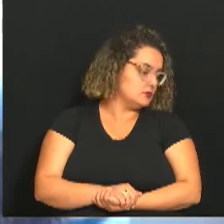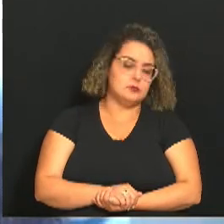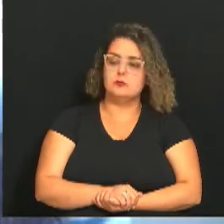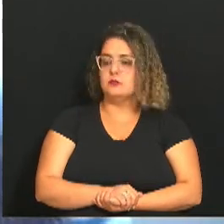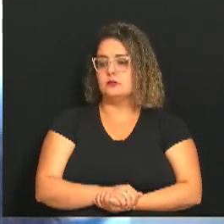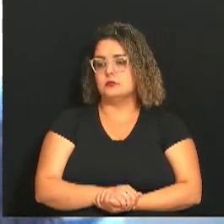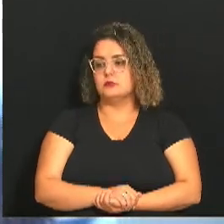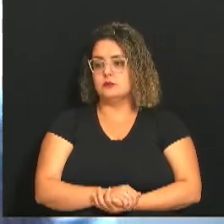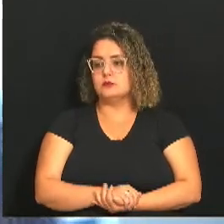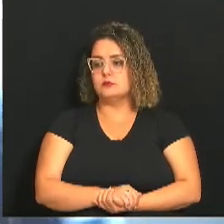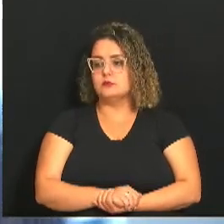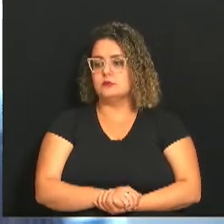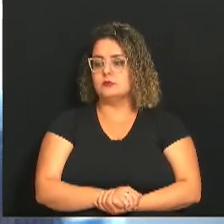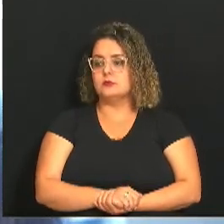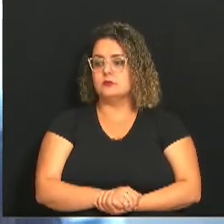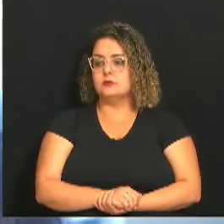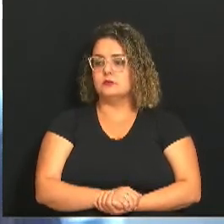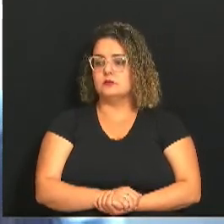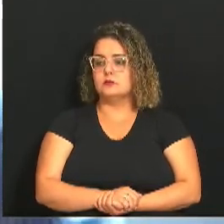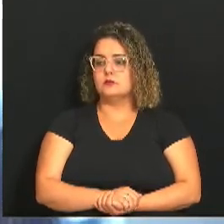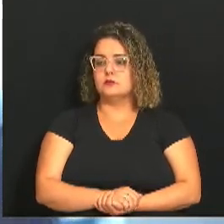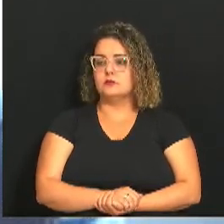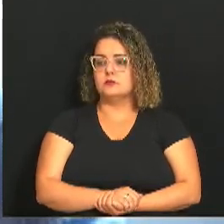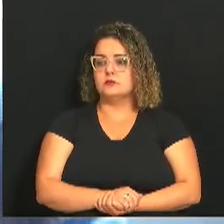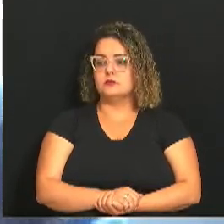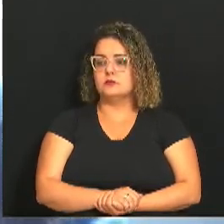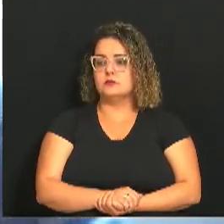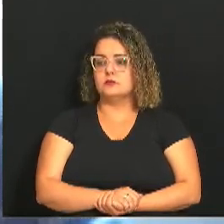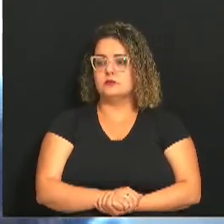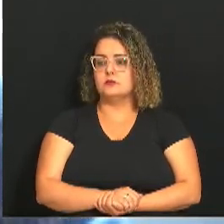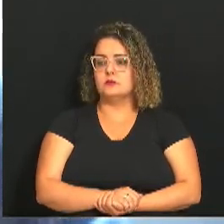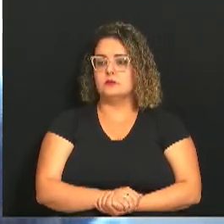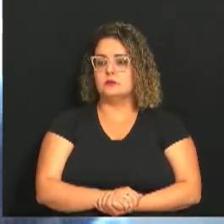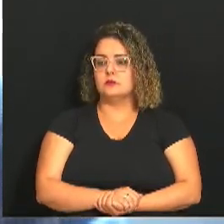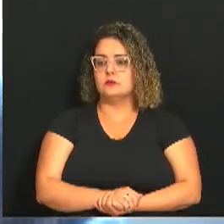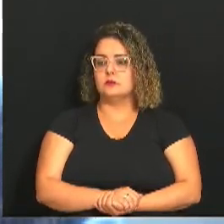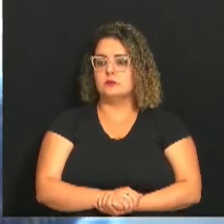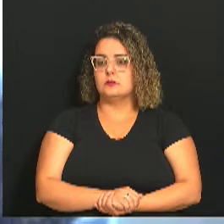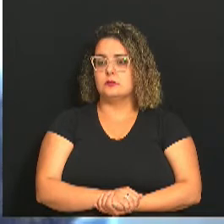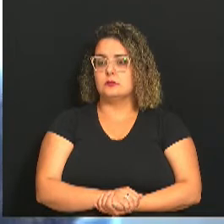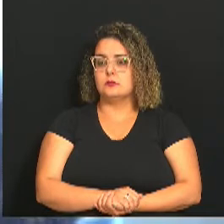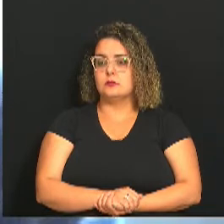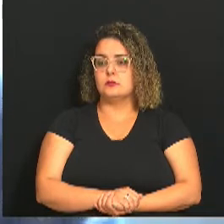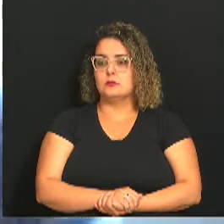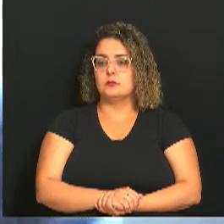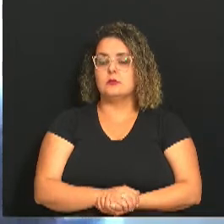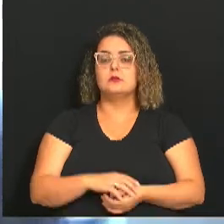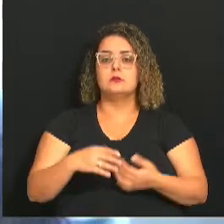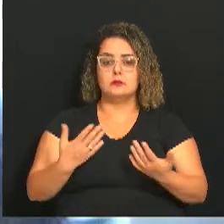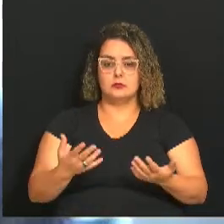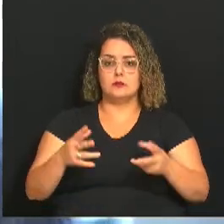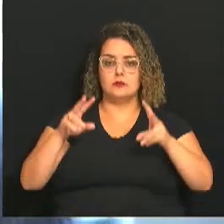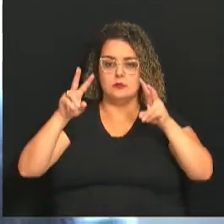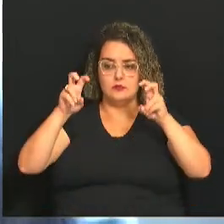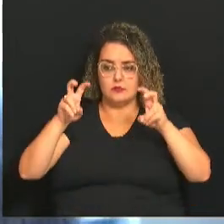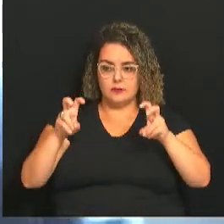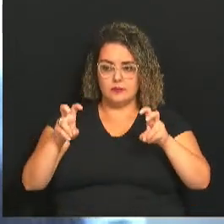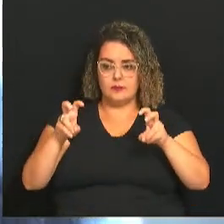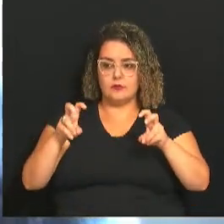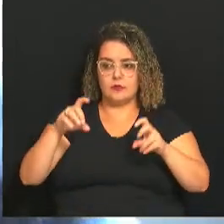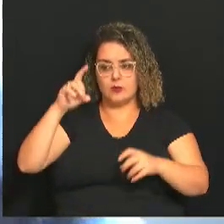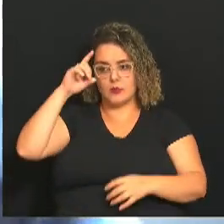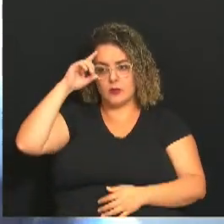Bom, eu vou começar aqui, então. Com relação a essa temática, né, do Dia